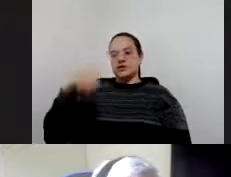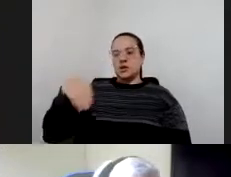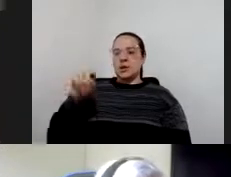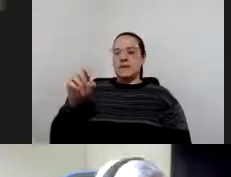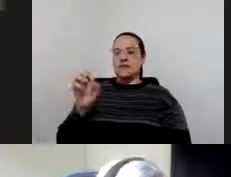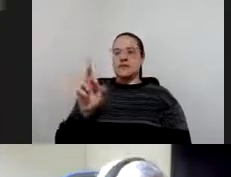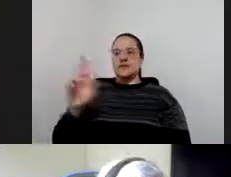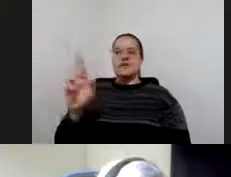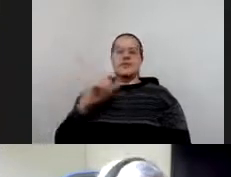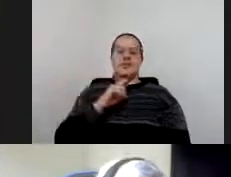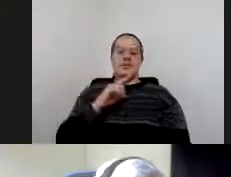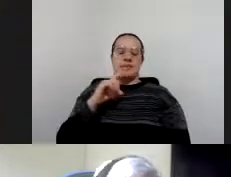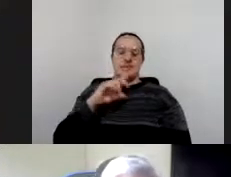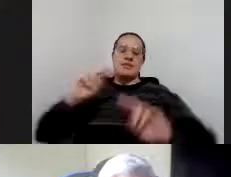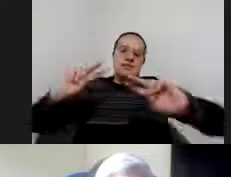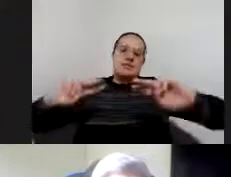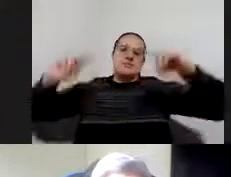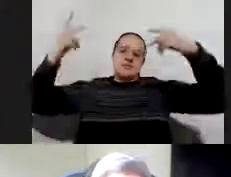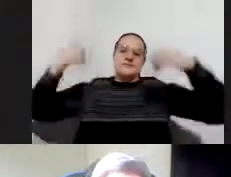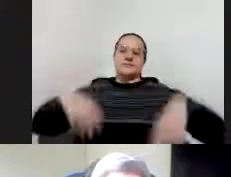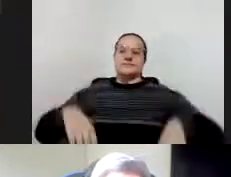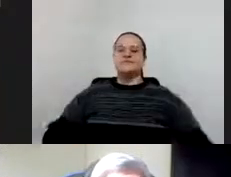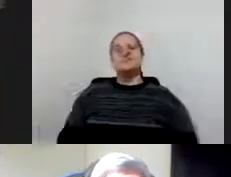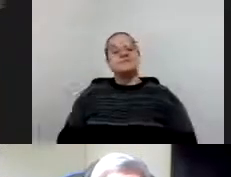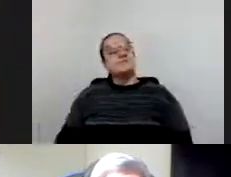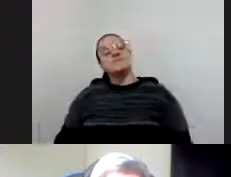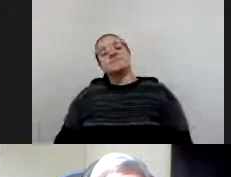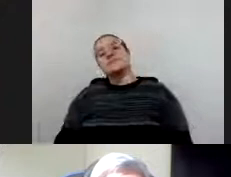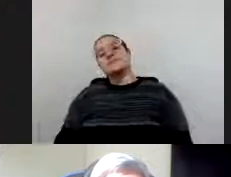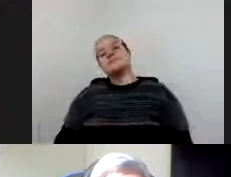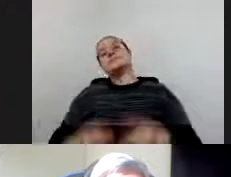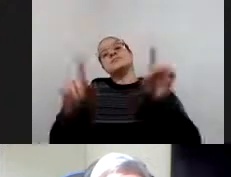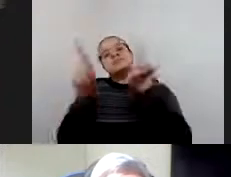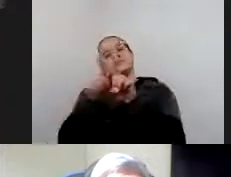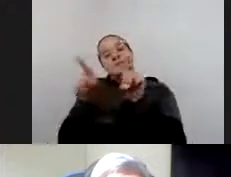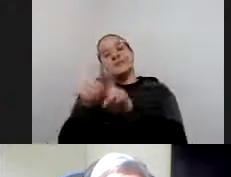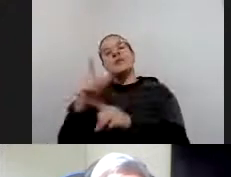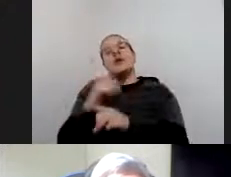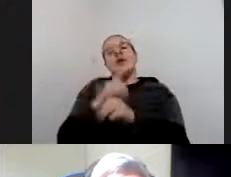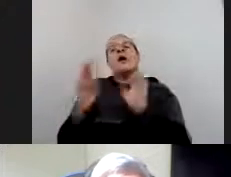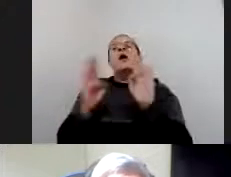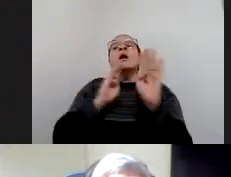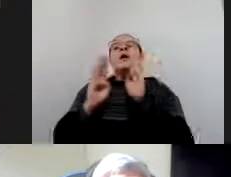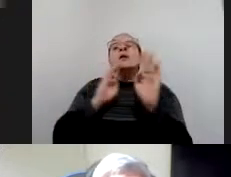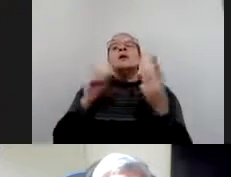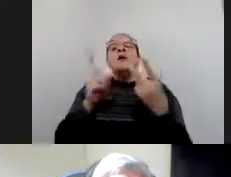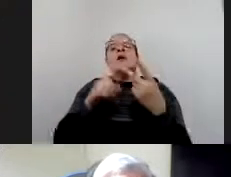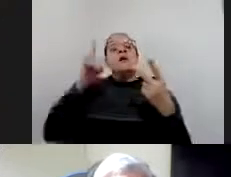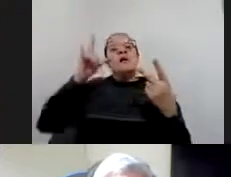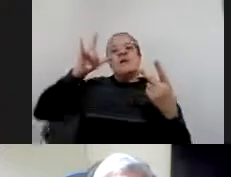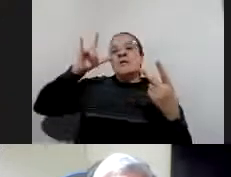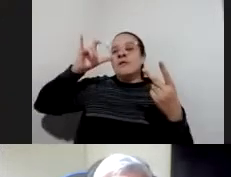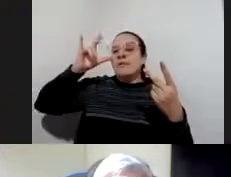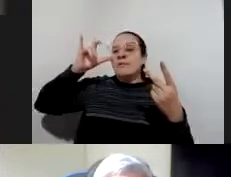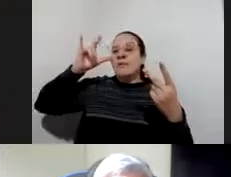tio.com.br. Da mesma maneira, temos páginas no Facebook, no Instagram e agora, mais recentemente, até